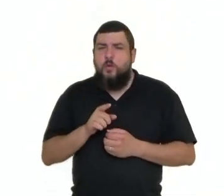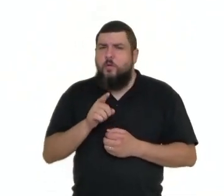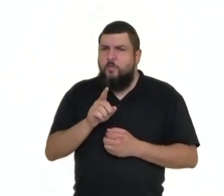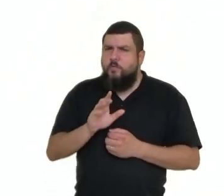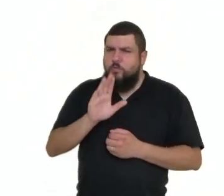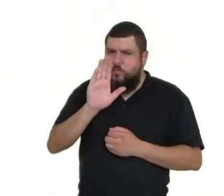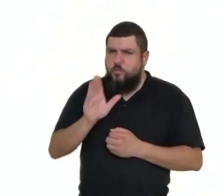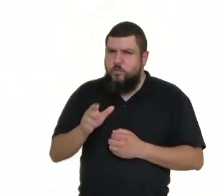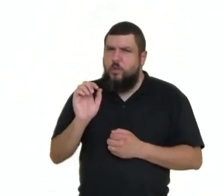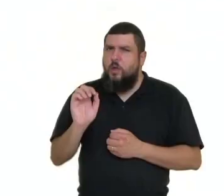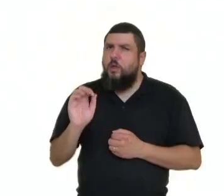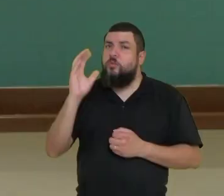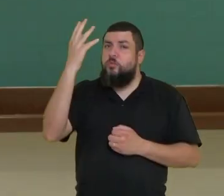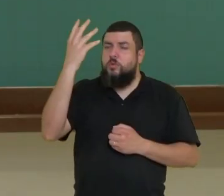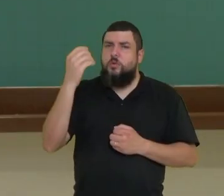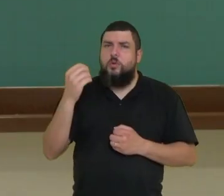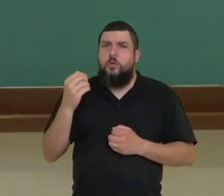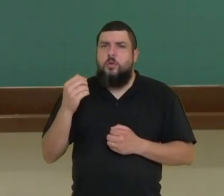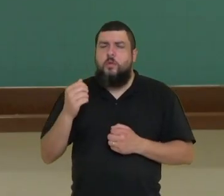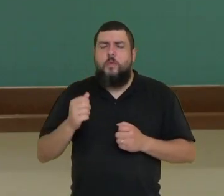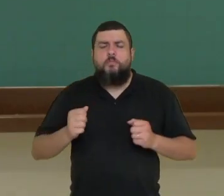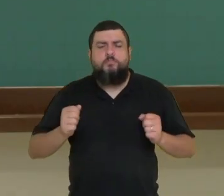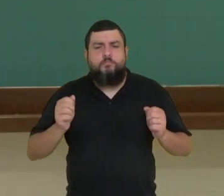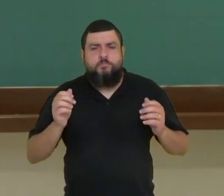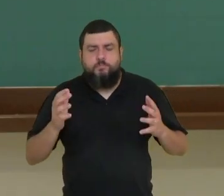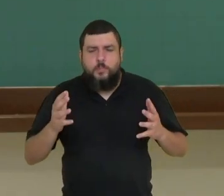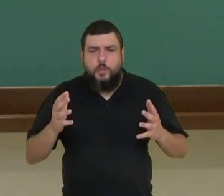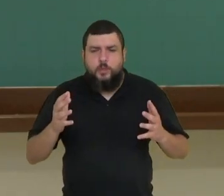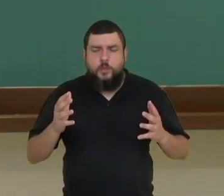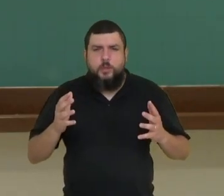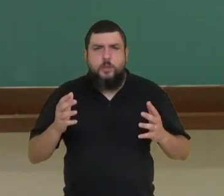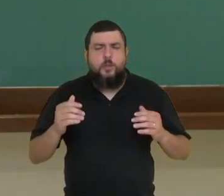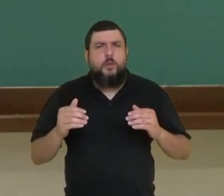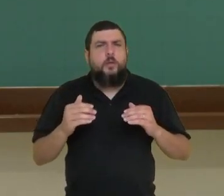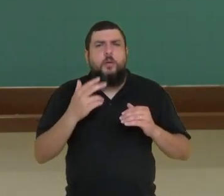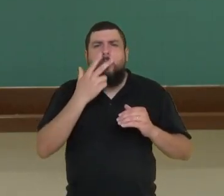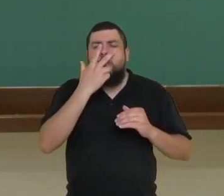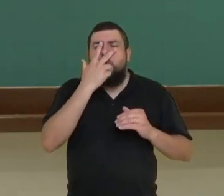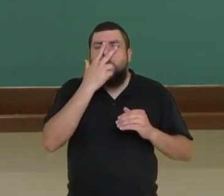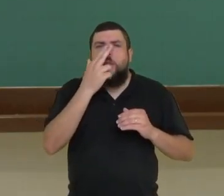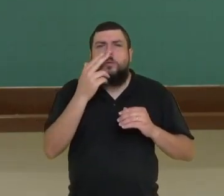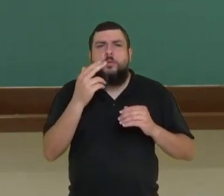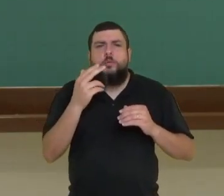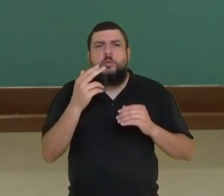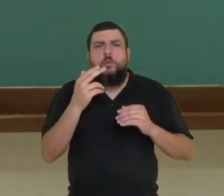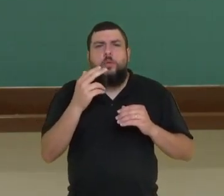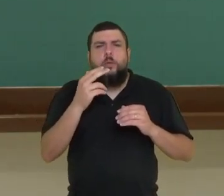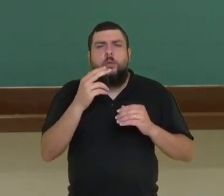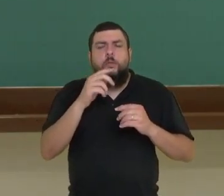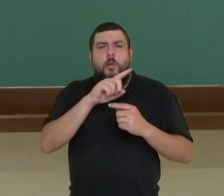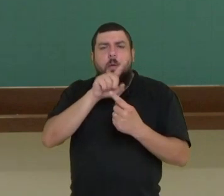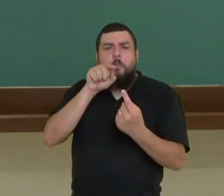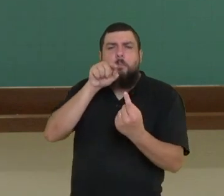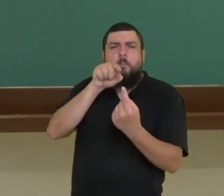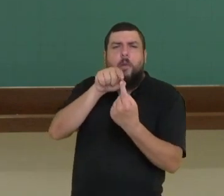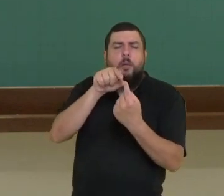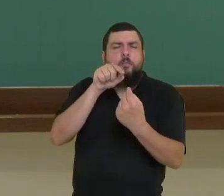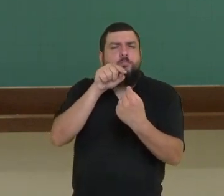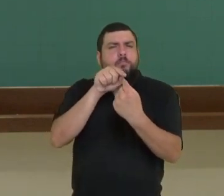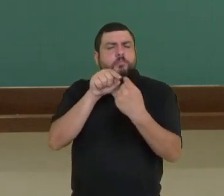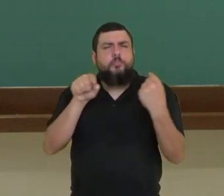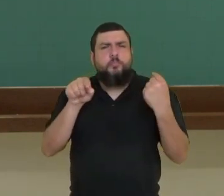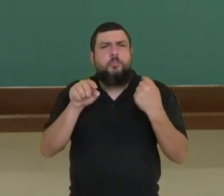que discurso oral fugiu da expectativa do ouvinte. Você esperava que aquela pessoa falasse de um